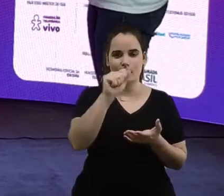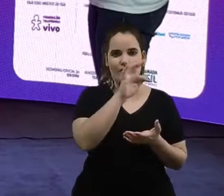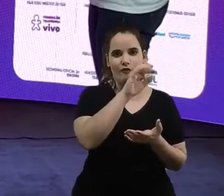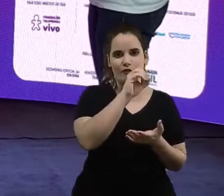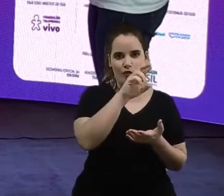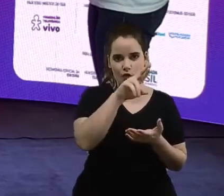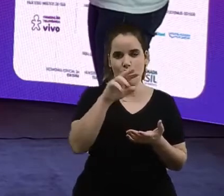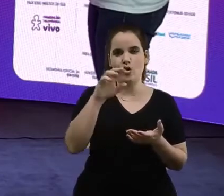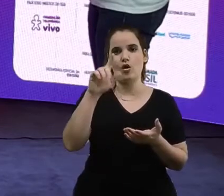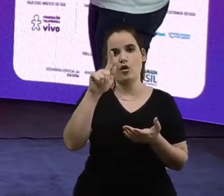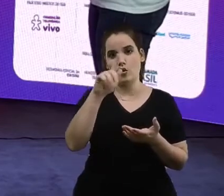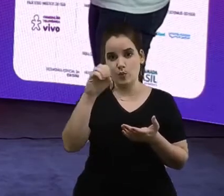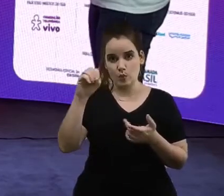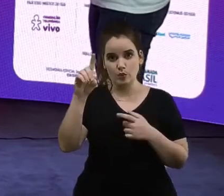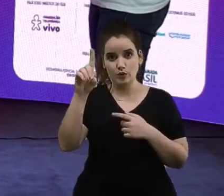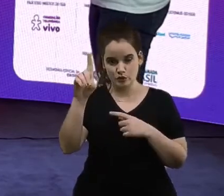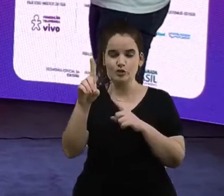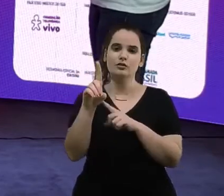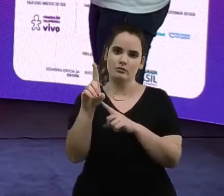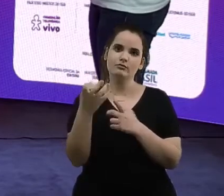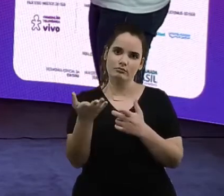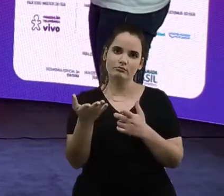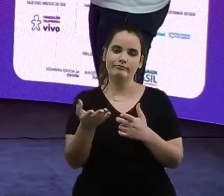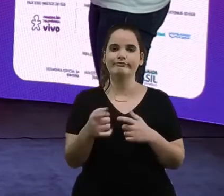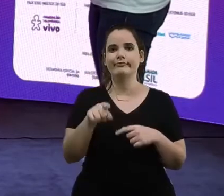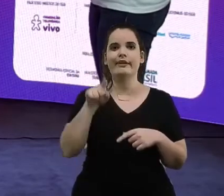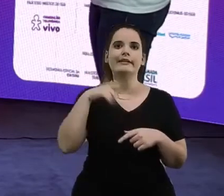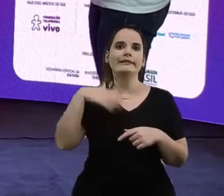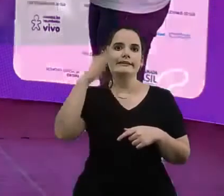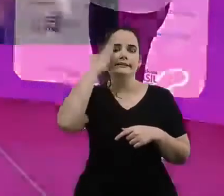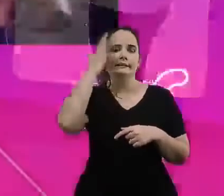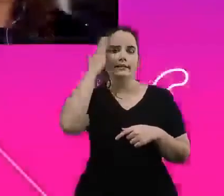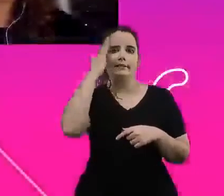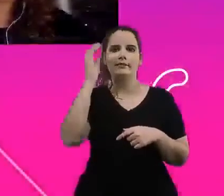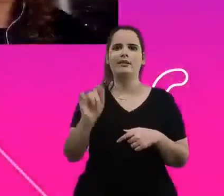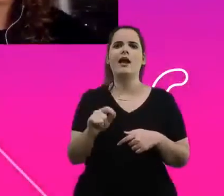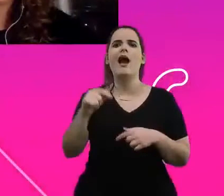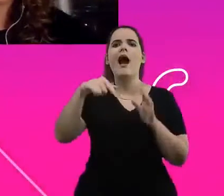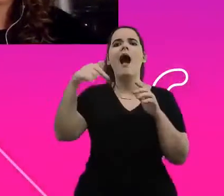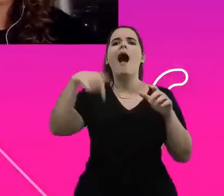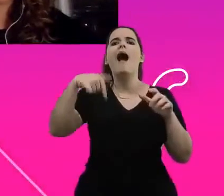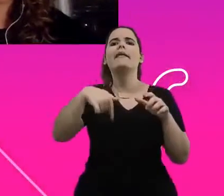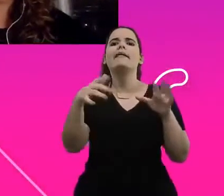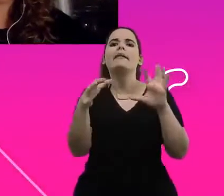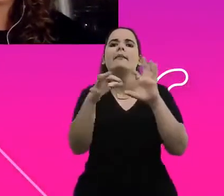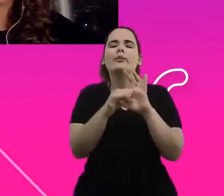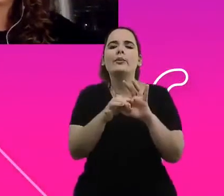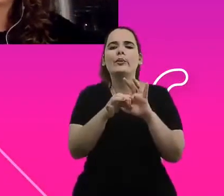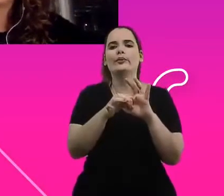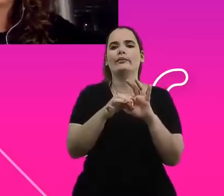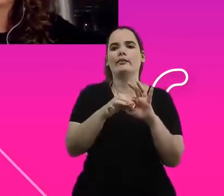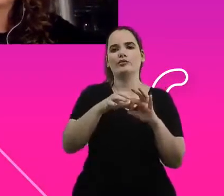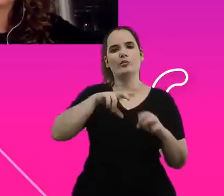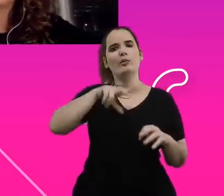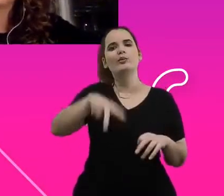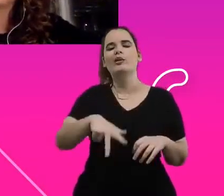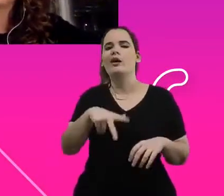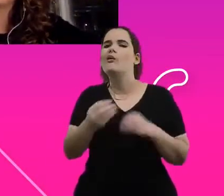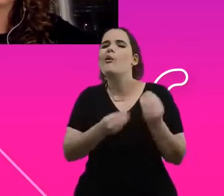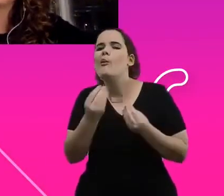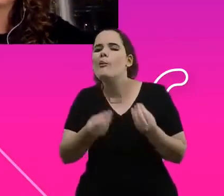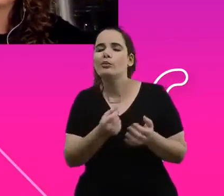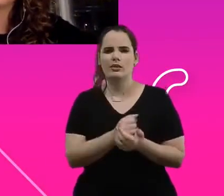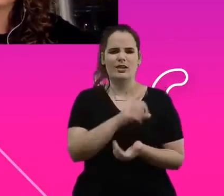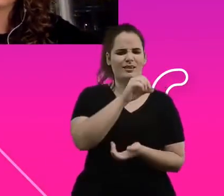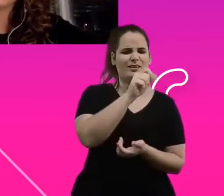particular, o que é que a Data Science for Social Good Portugal está a fazer neste âmbito. Data Science, o que é Data